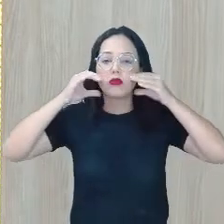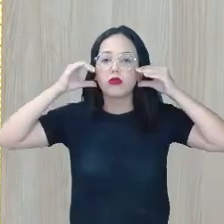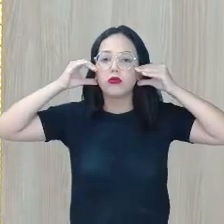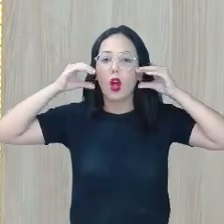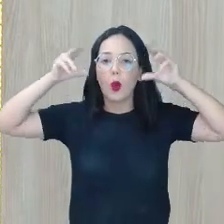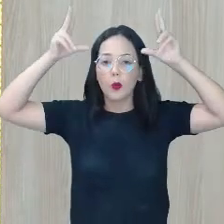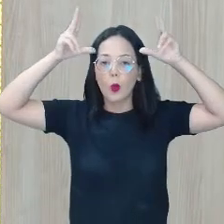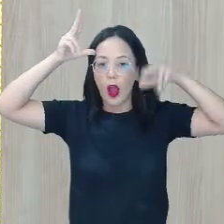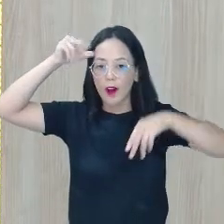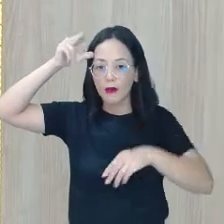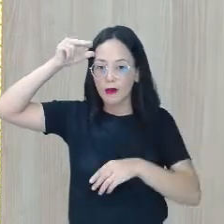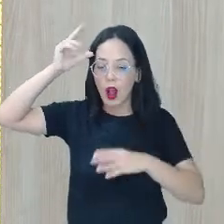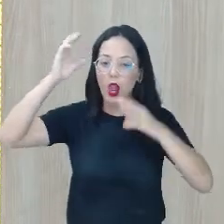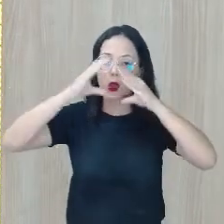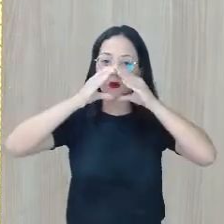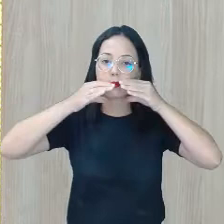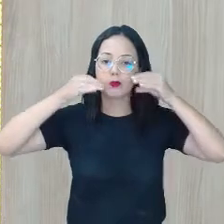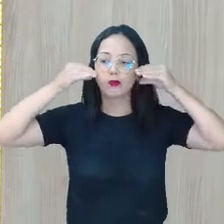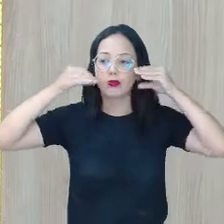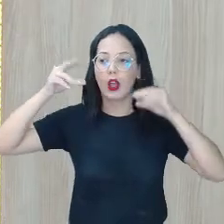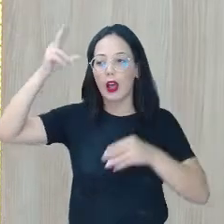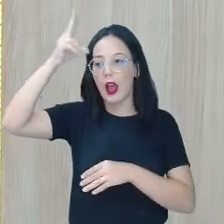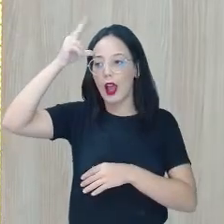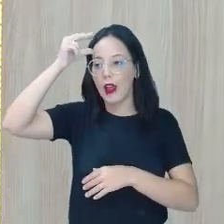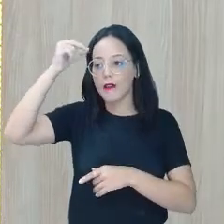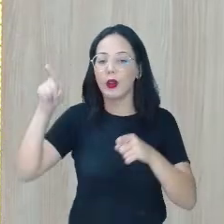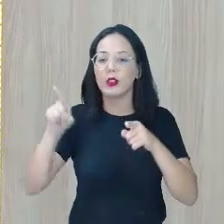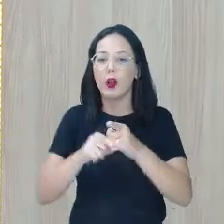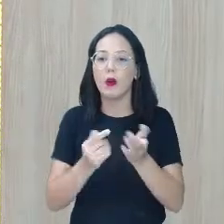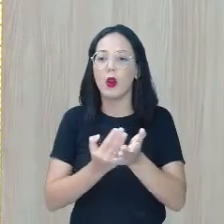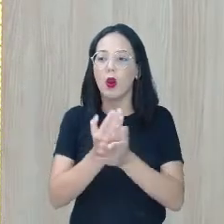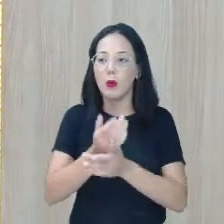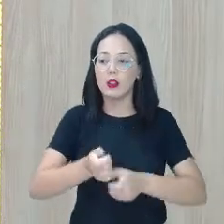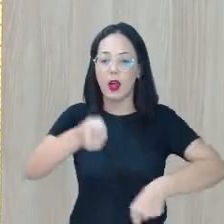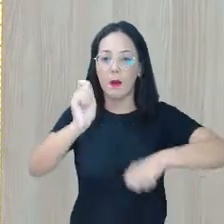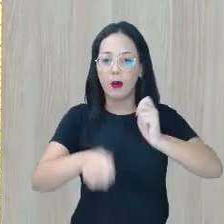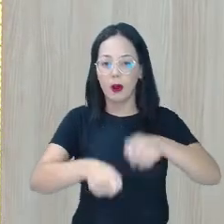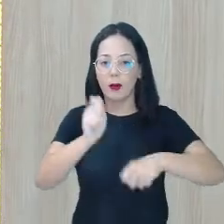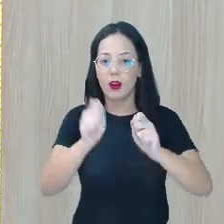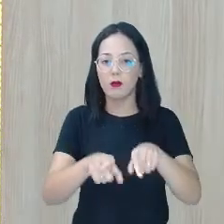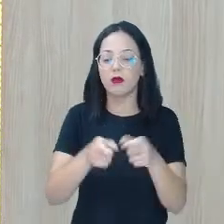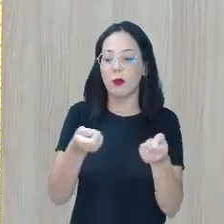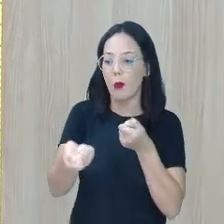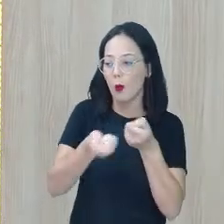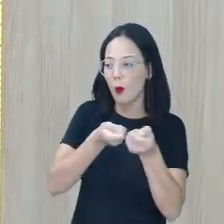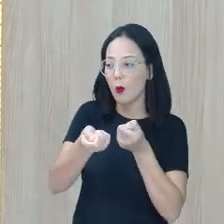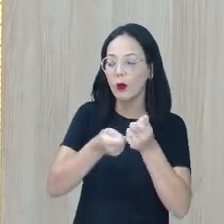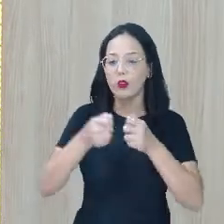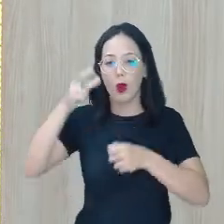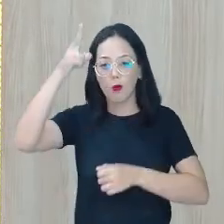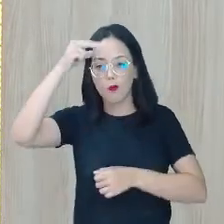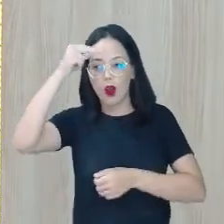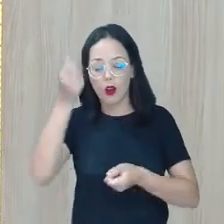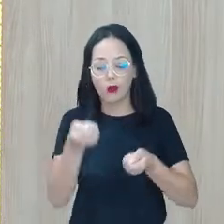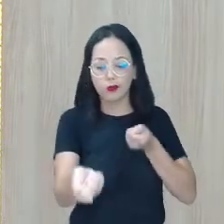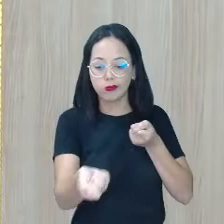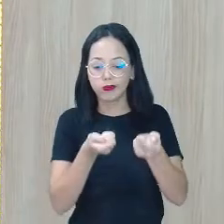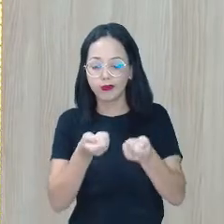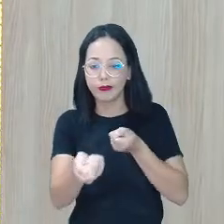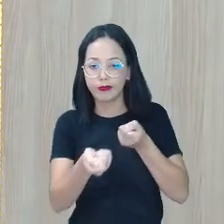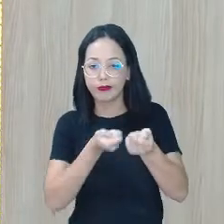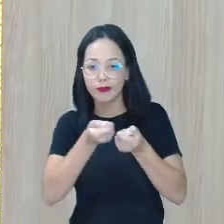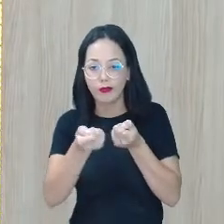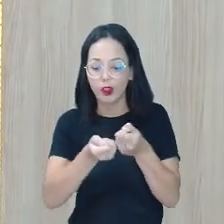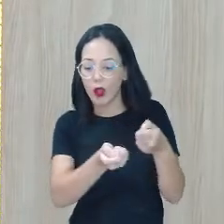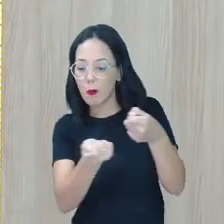Do cavalo, né? E pegando para trás aqui, que eles vão colocar as rédeas, né? Para controlar, né? Para onde o cavalo vai, certo? Para o